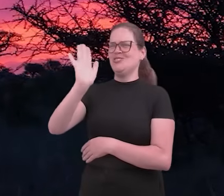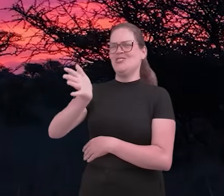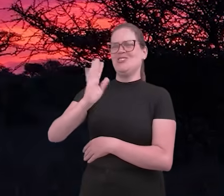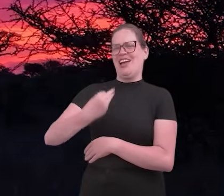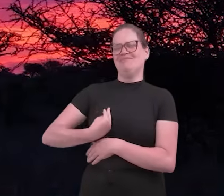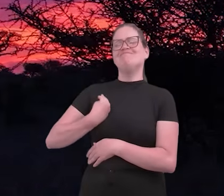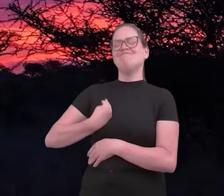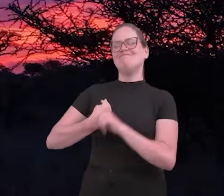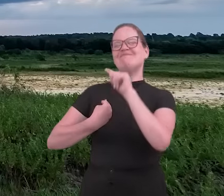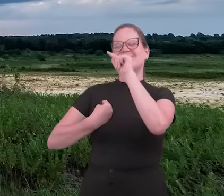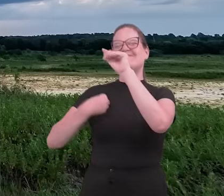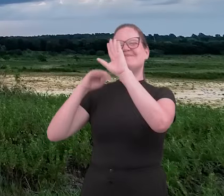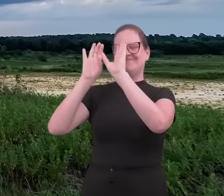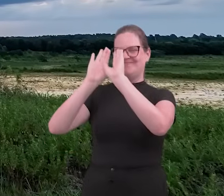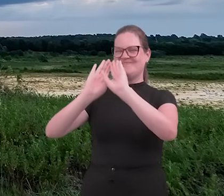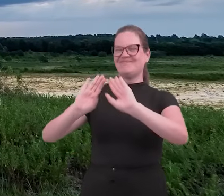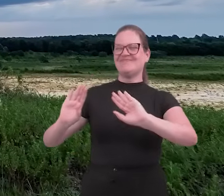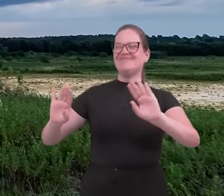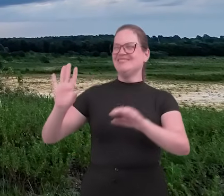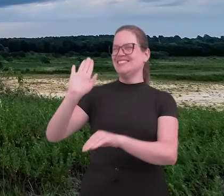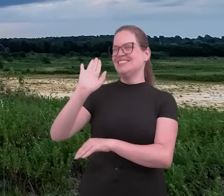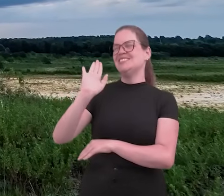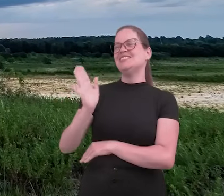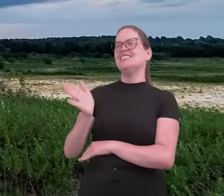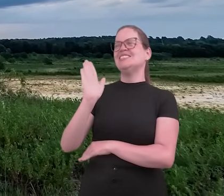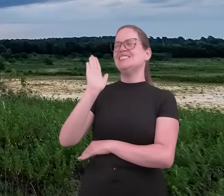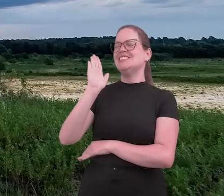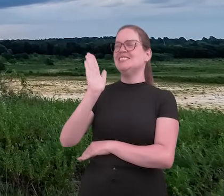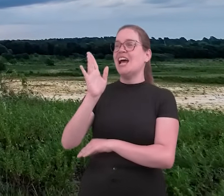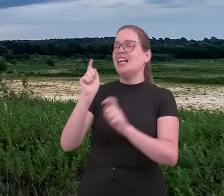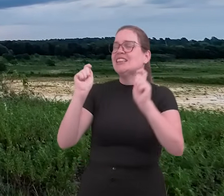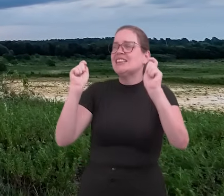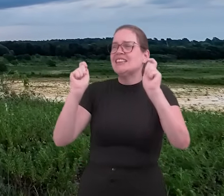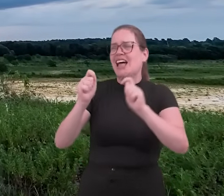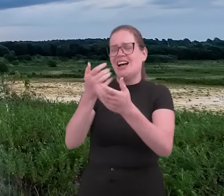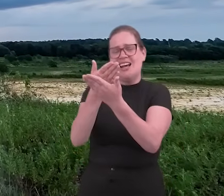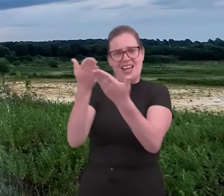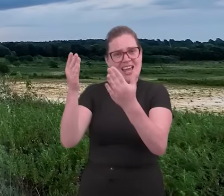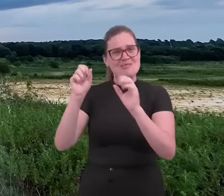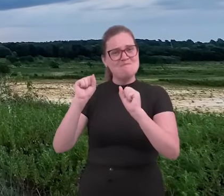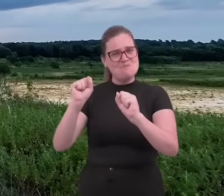antigos já entraram na tua